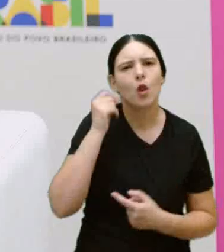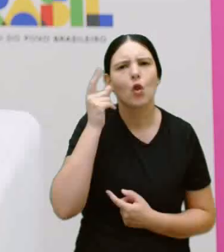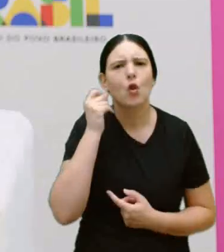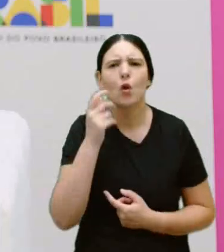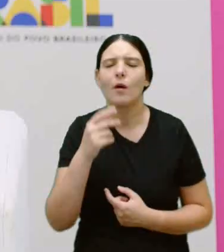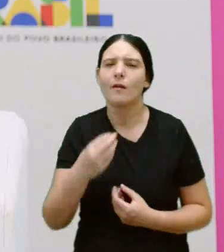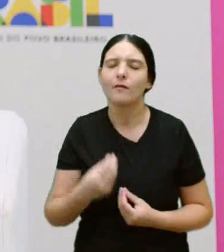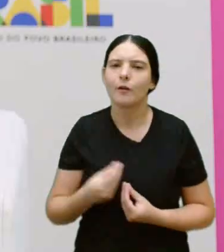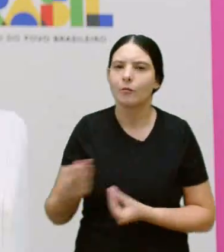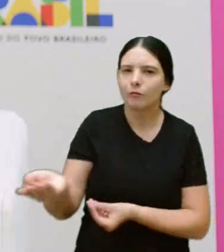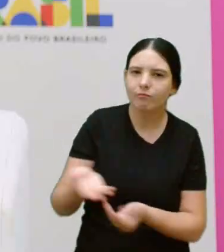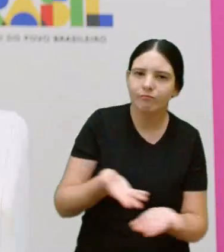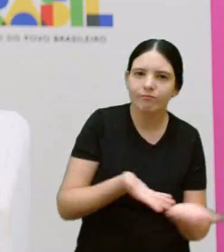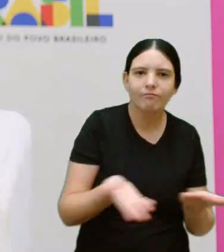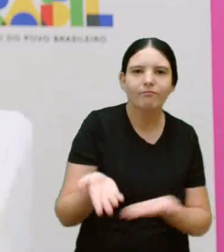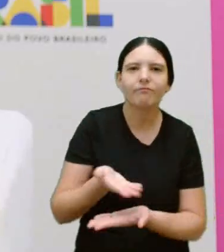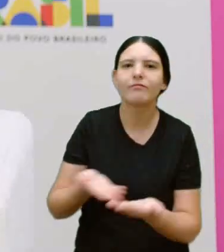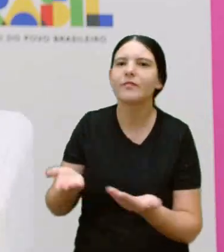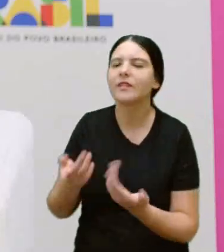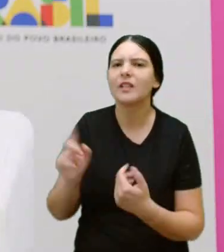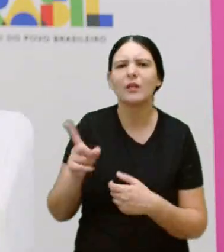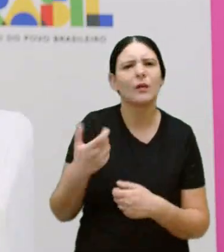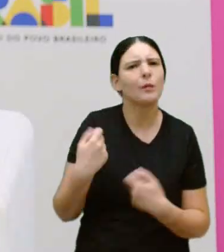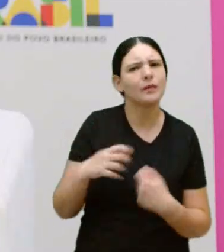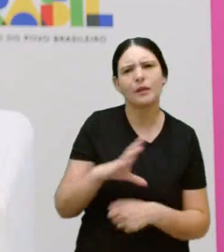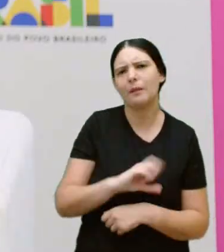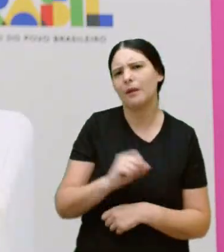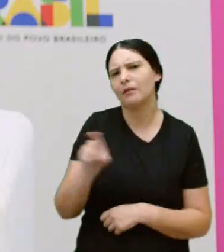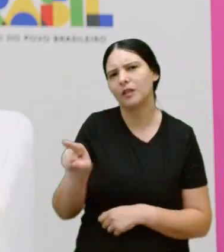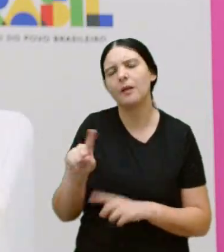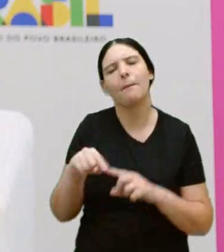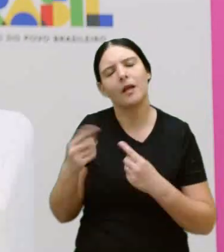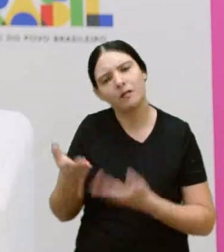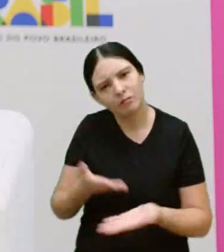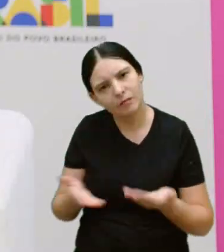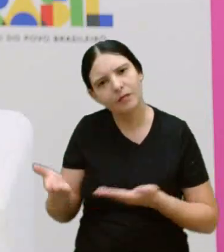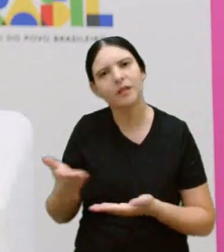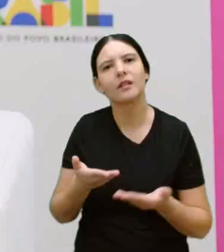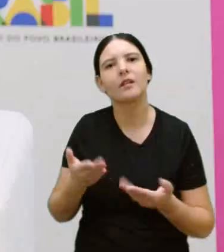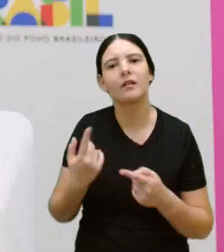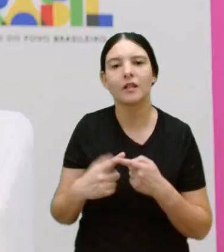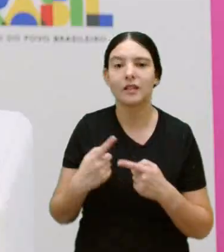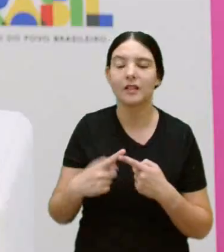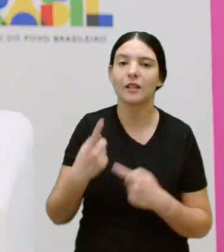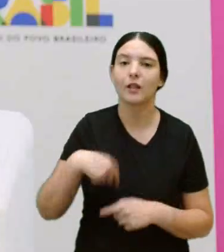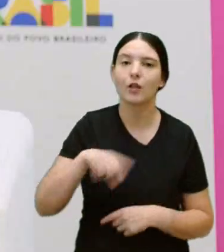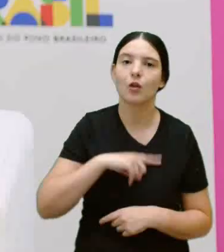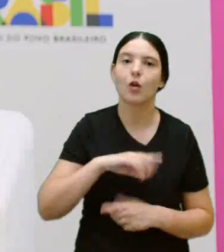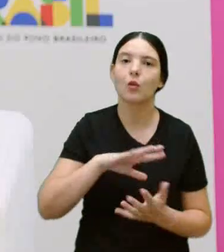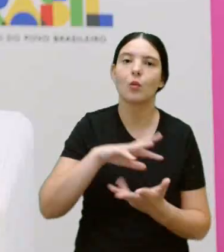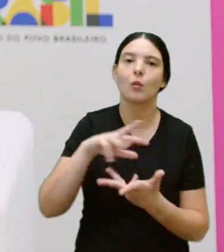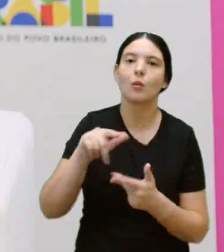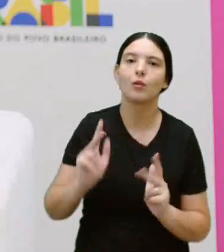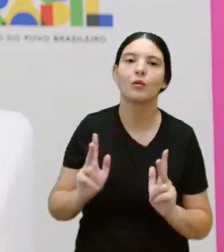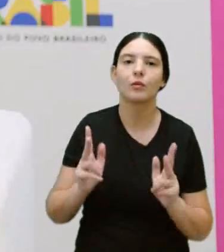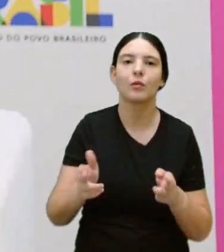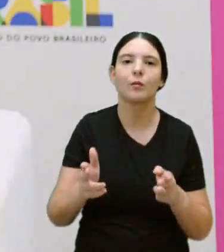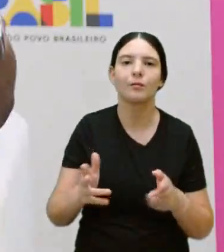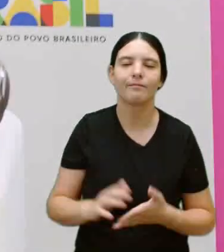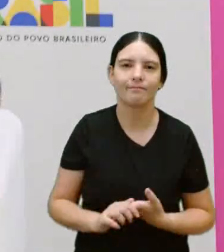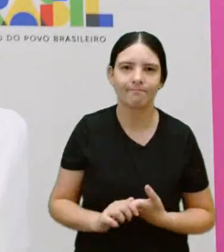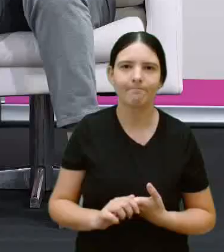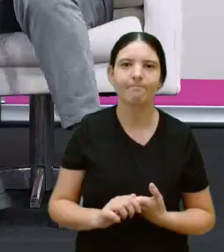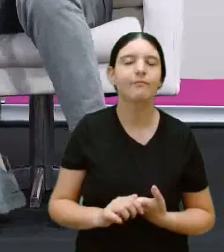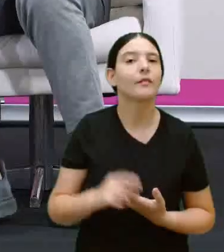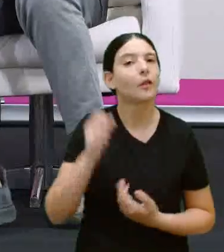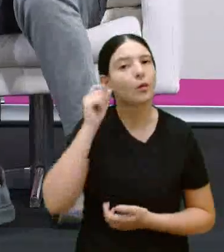Eu não preciso amar você, mas vou ter que compartilhar, porque a gente compartilha o mesmo mundo. Essas culturas têm mais amor.